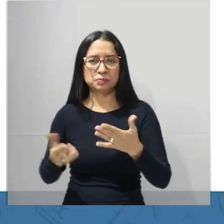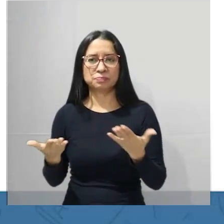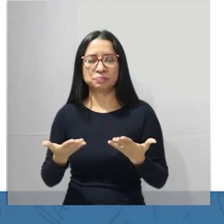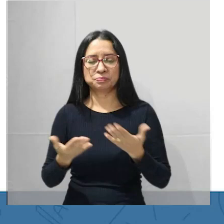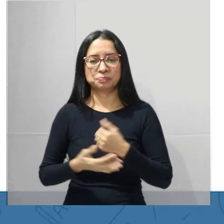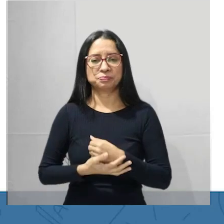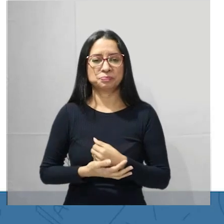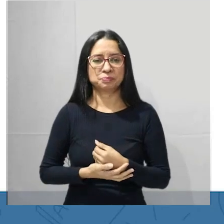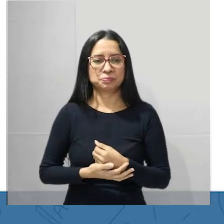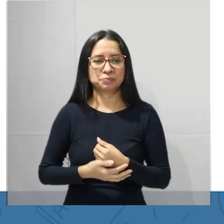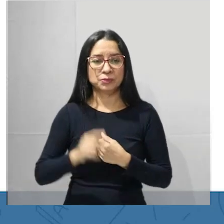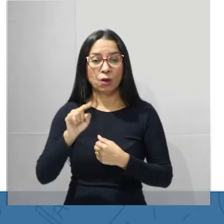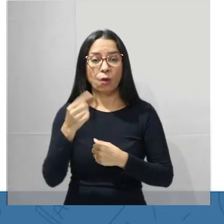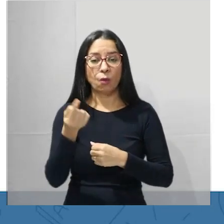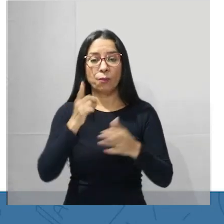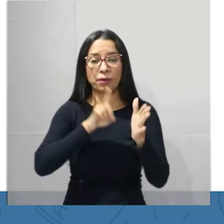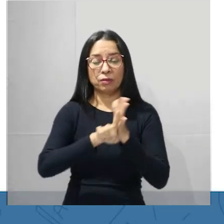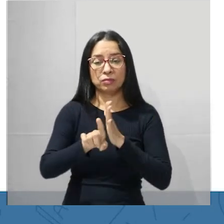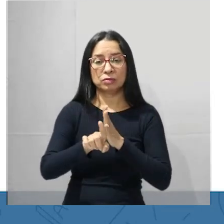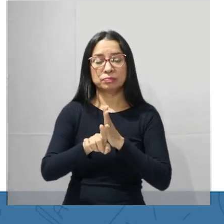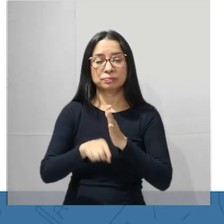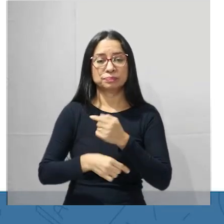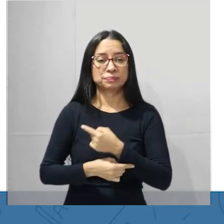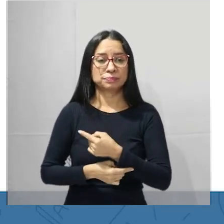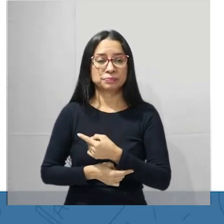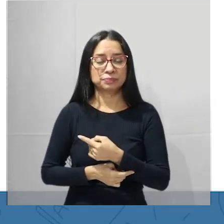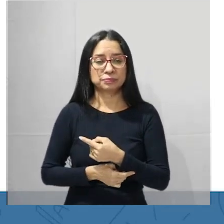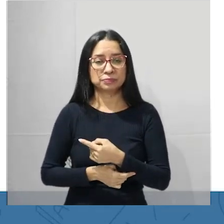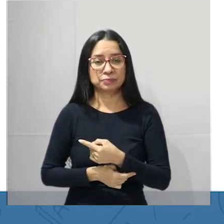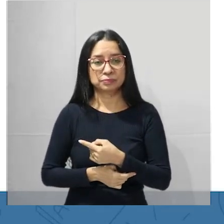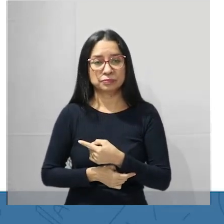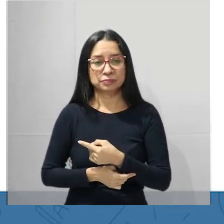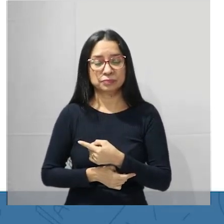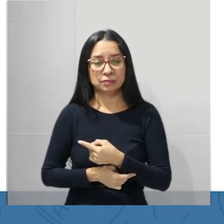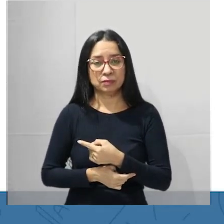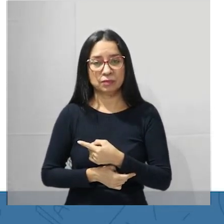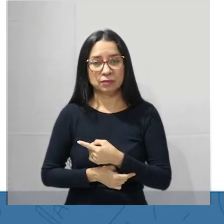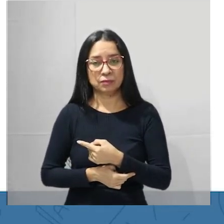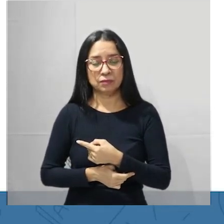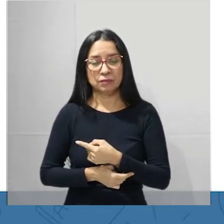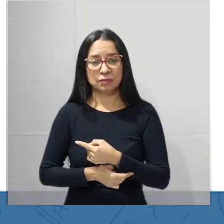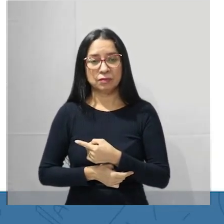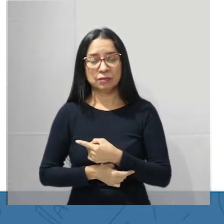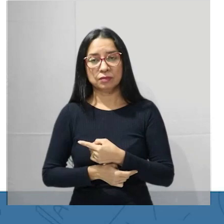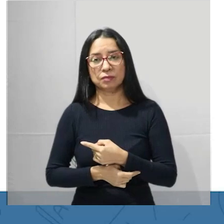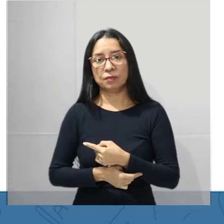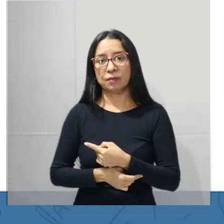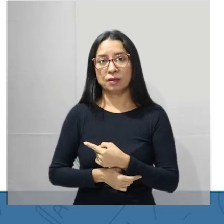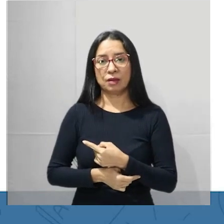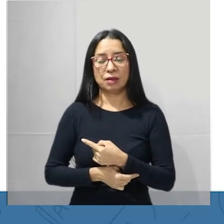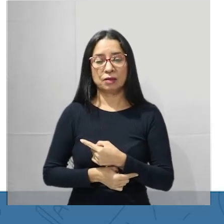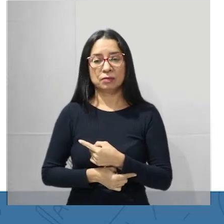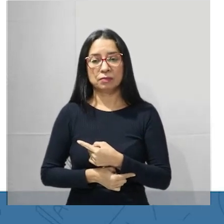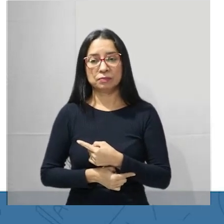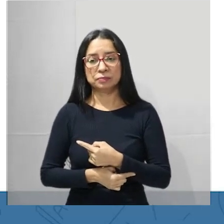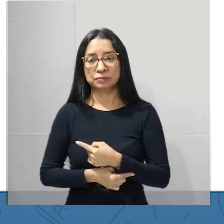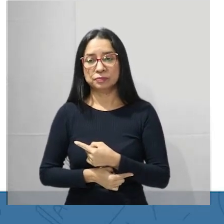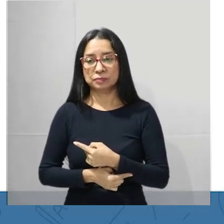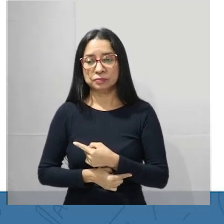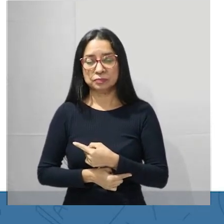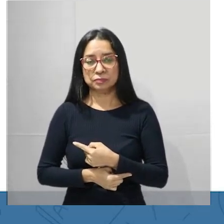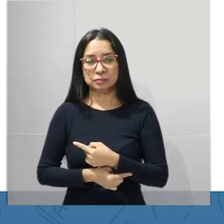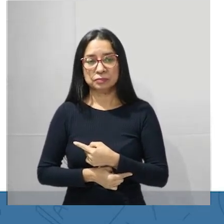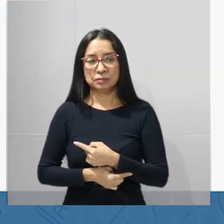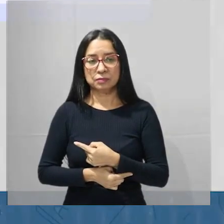Um efeito desse cenário, o texto, né, vai me dar uma característica, ele vai gerar um efeito. Para a sociedade brasileira tem sido o